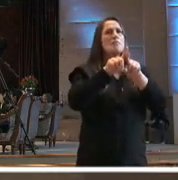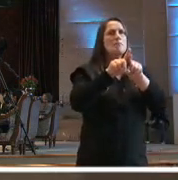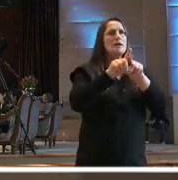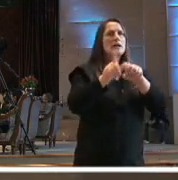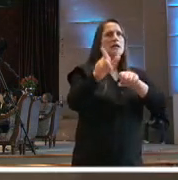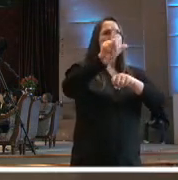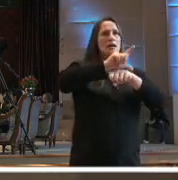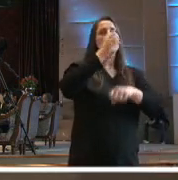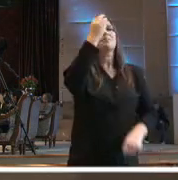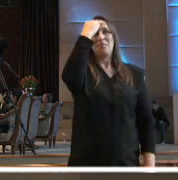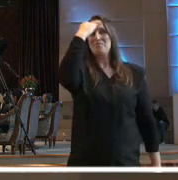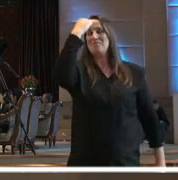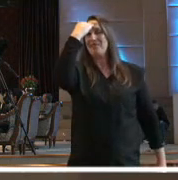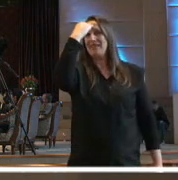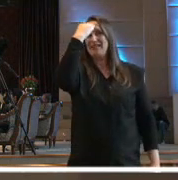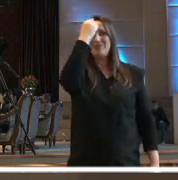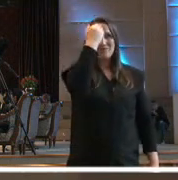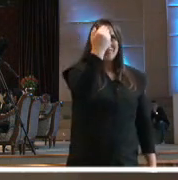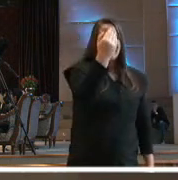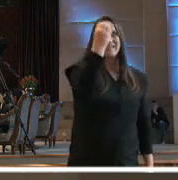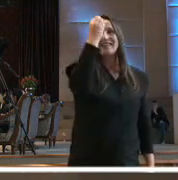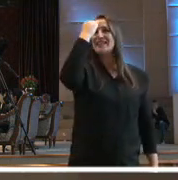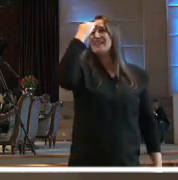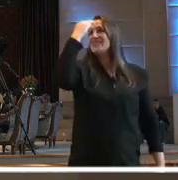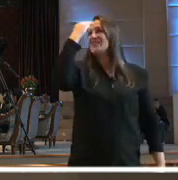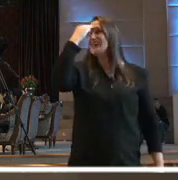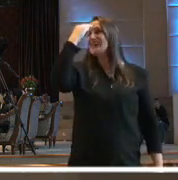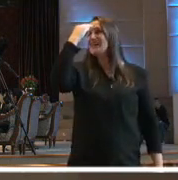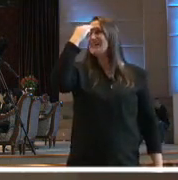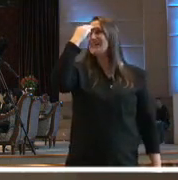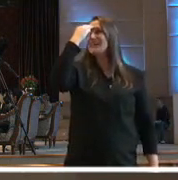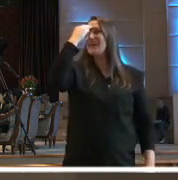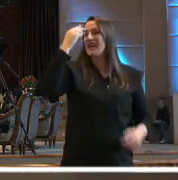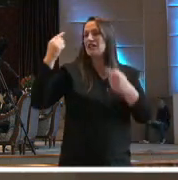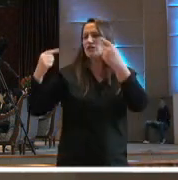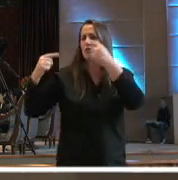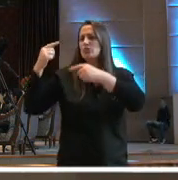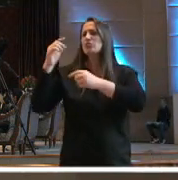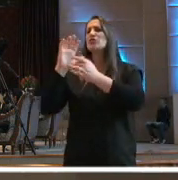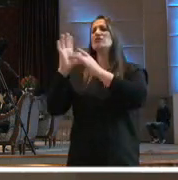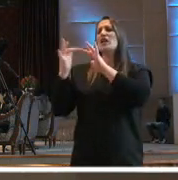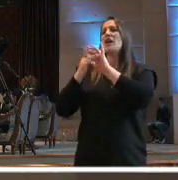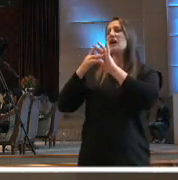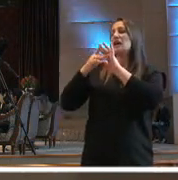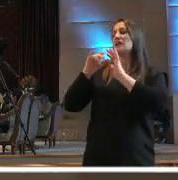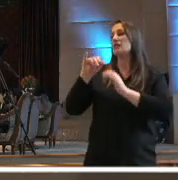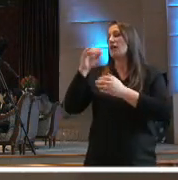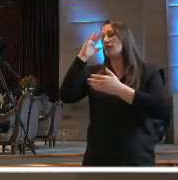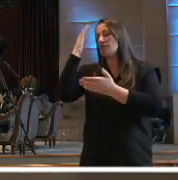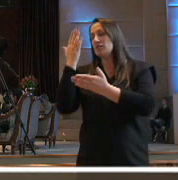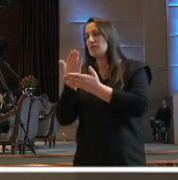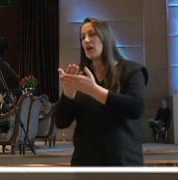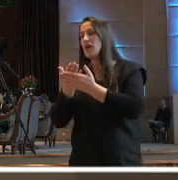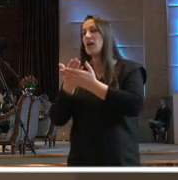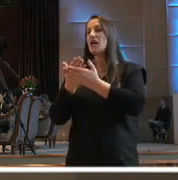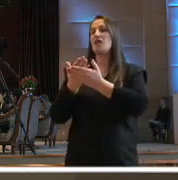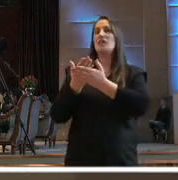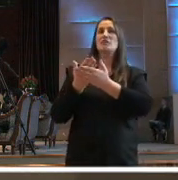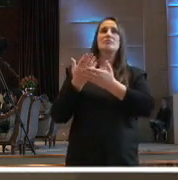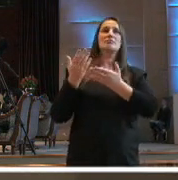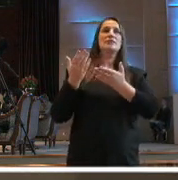teologia com Jesus, né? Se tu creres, tu verás a glória de Deus, né? Eu creio